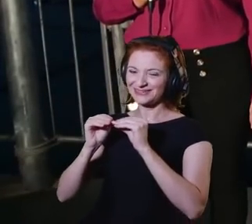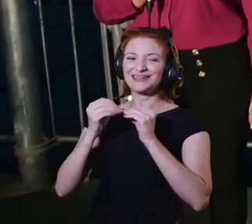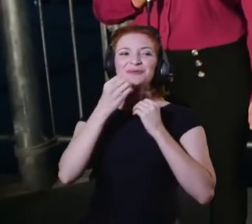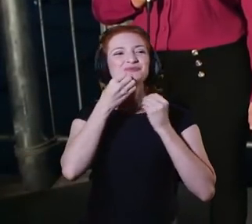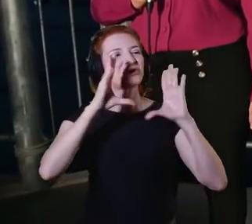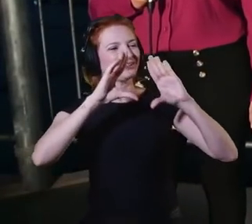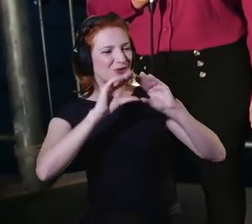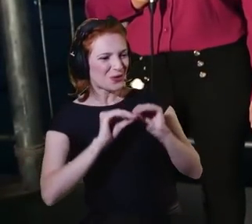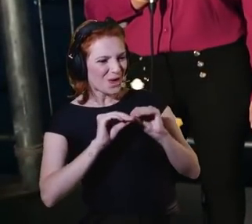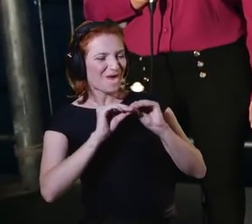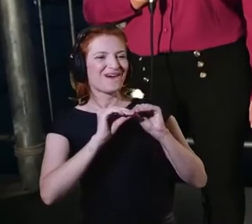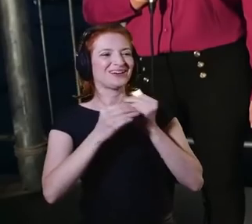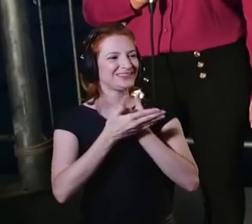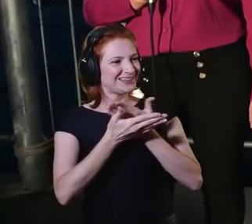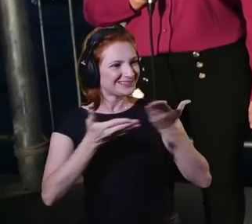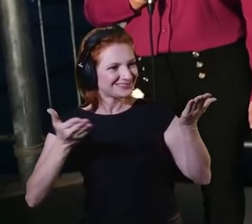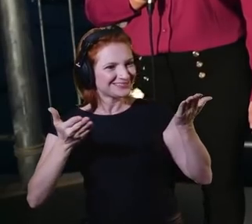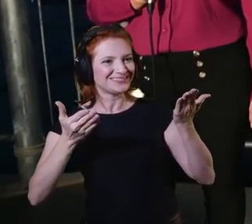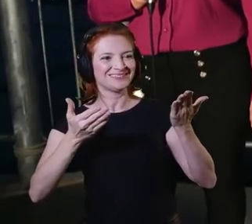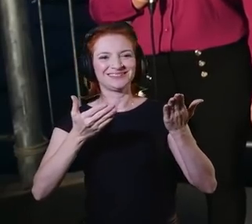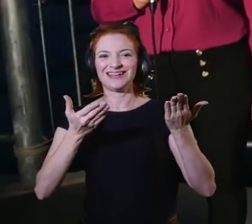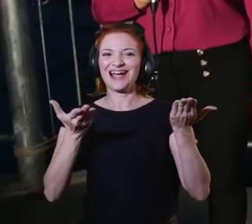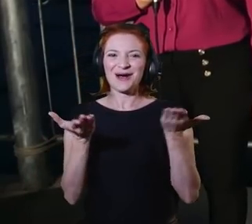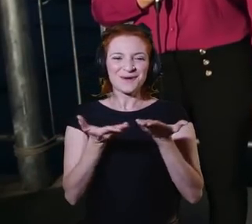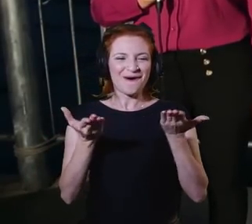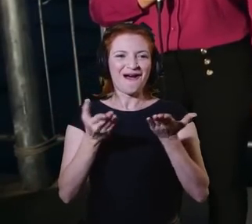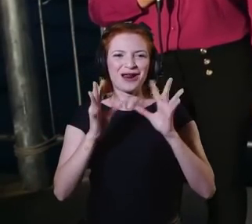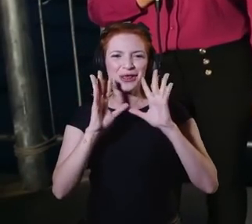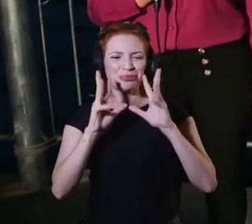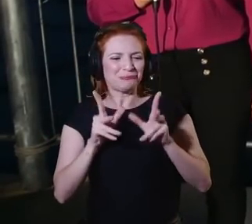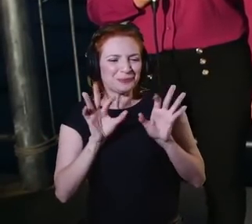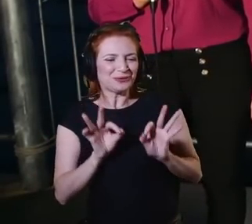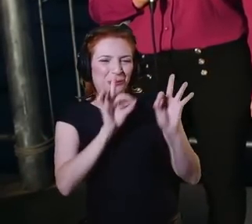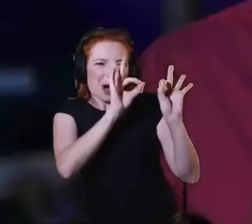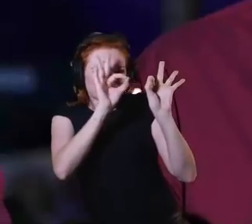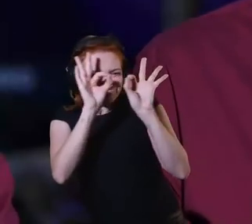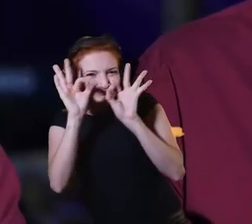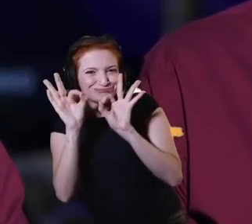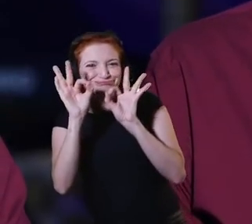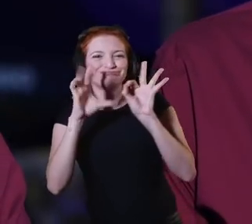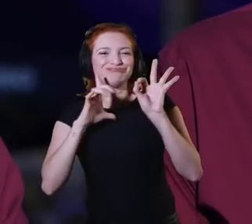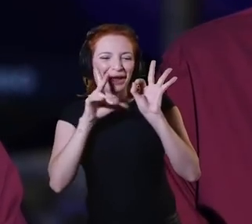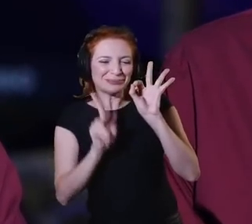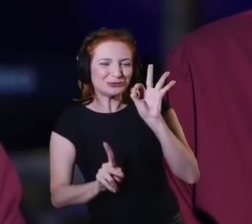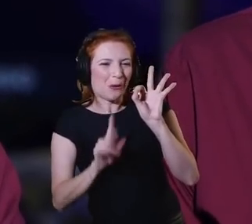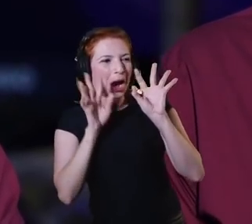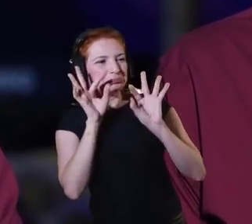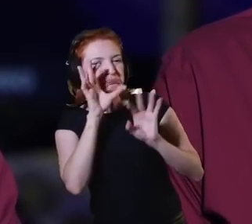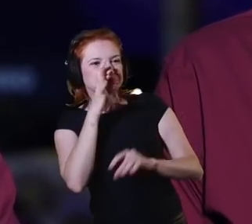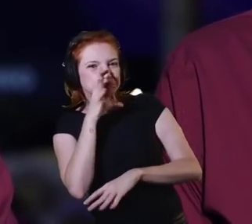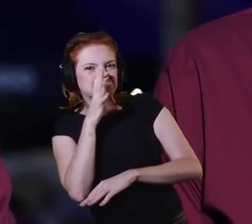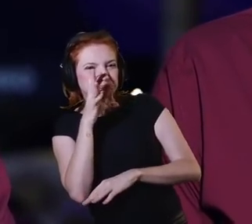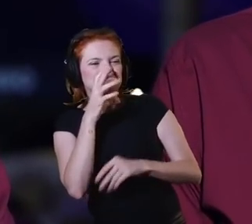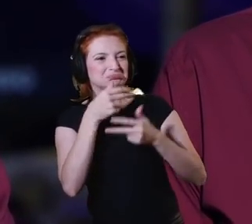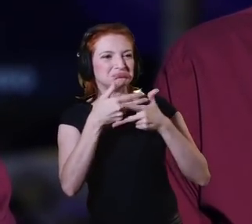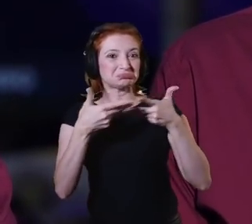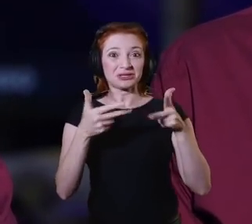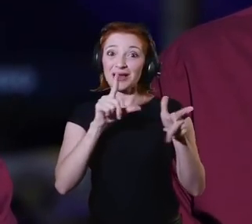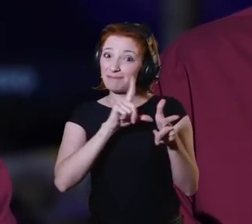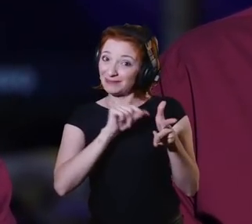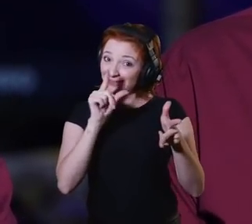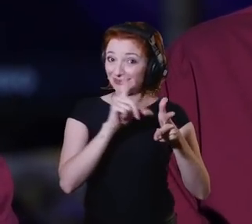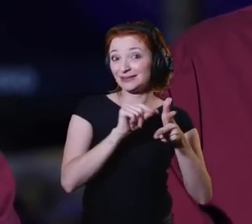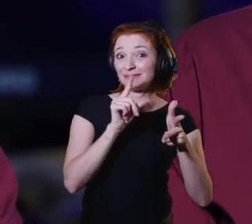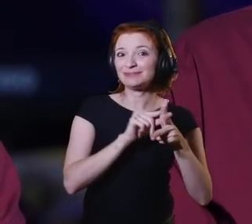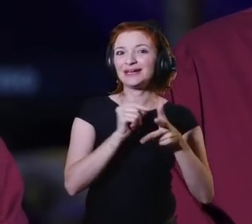noite, Thales. Boa noite à nossa grande audiência aqui da Xplay TV, da TV Festa da Uva by Xplay. trazendo